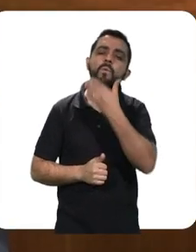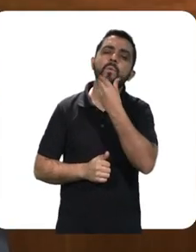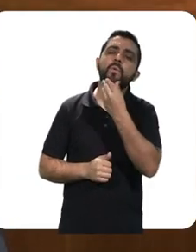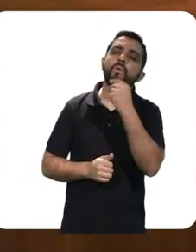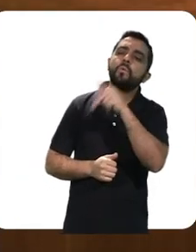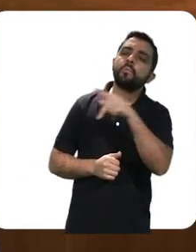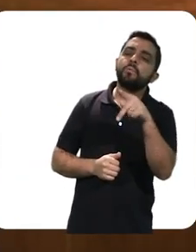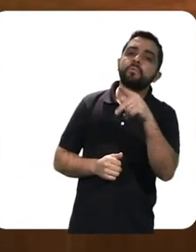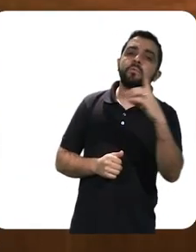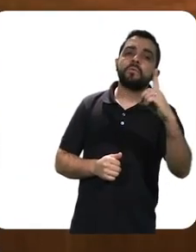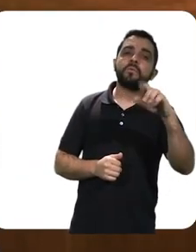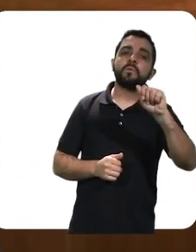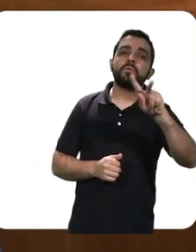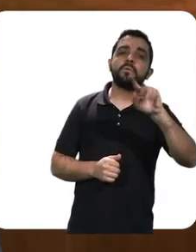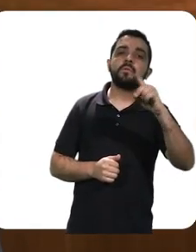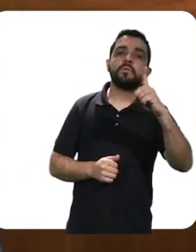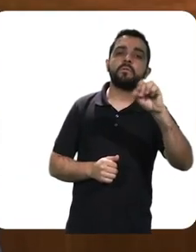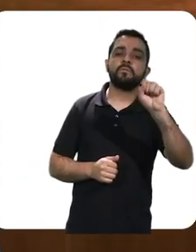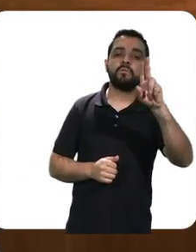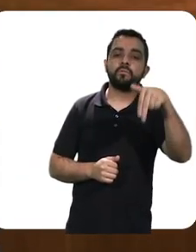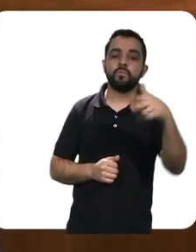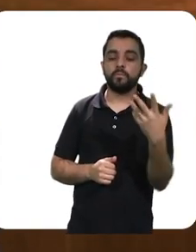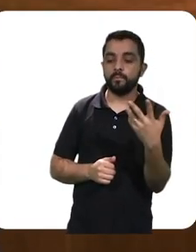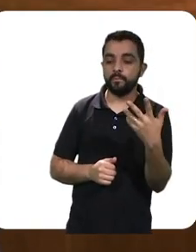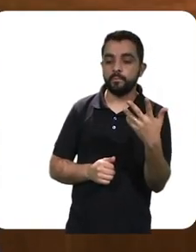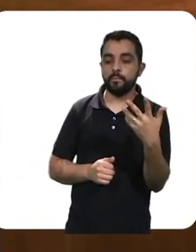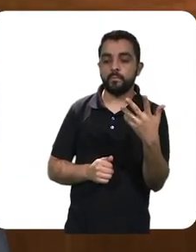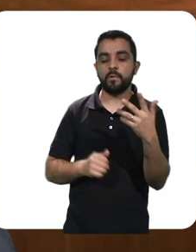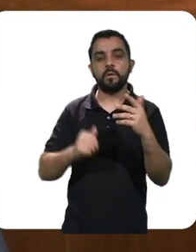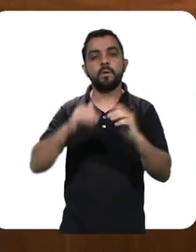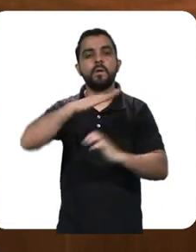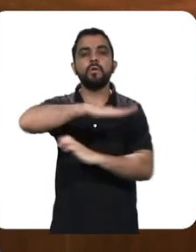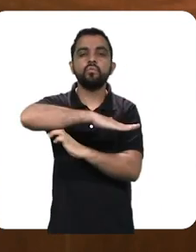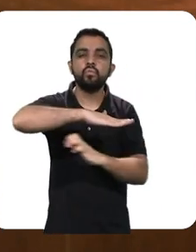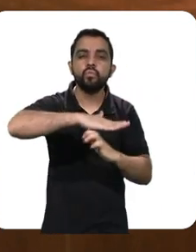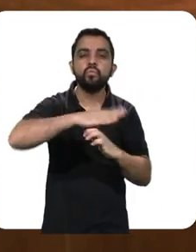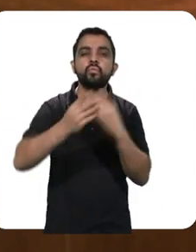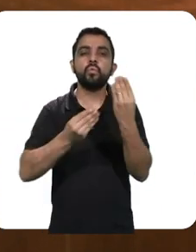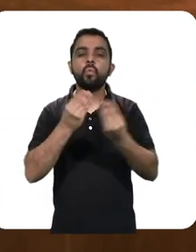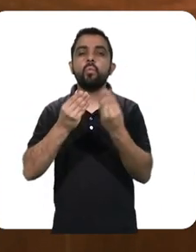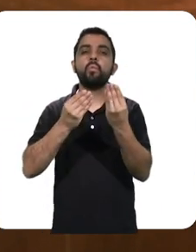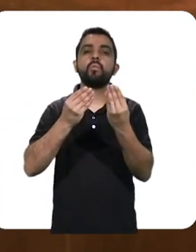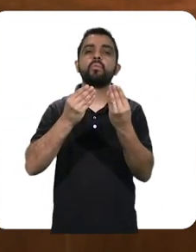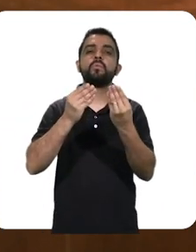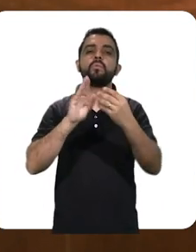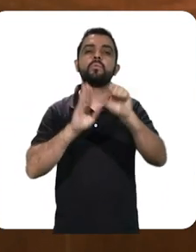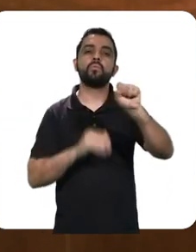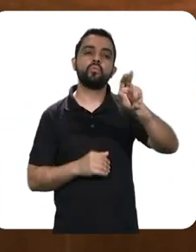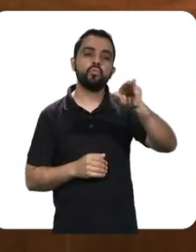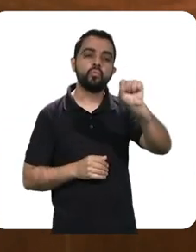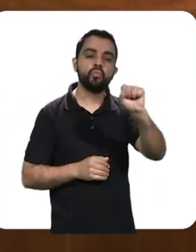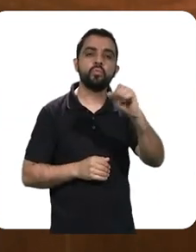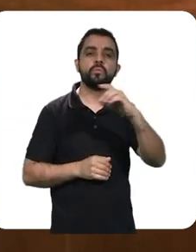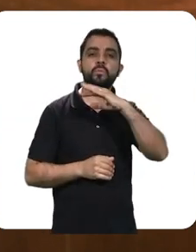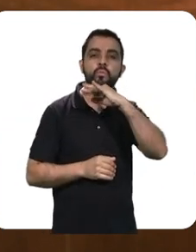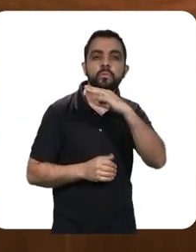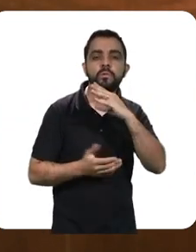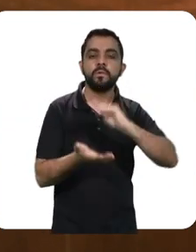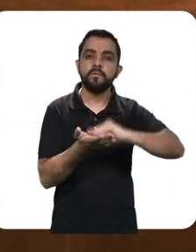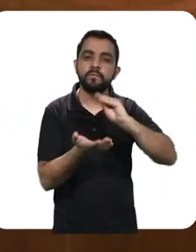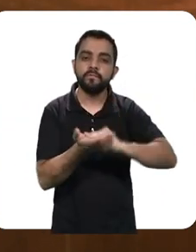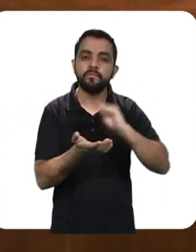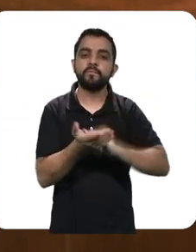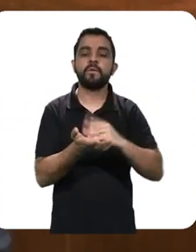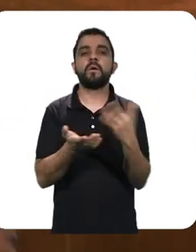Davidson, a professora Cristina falou um pouco sobre essa questão de estrutura do SUS, né, e como a gente vem tratando,